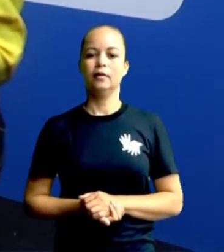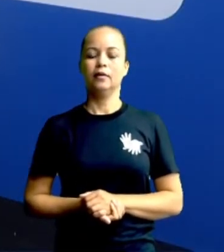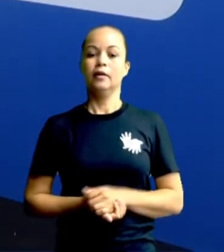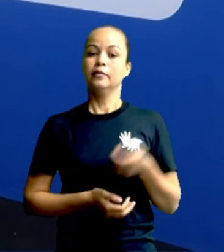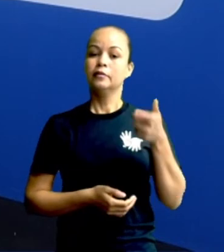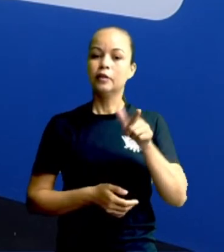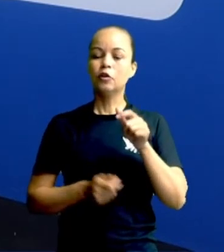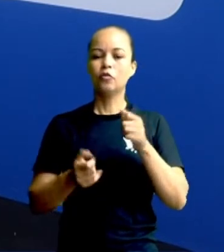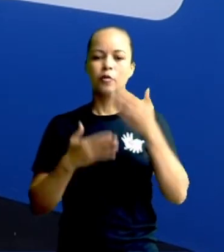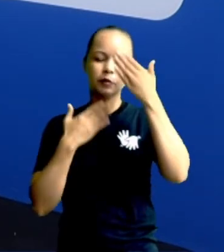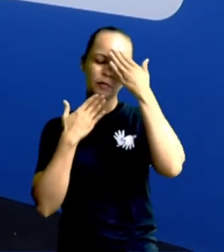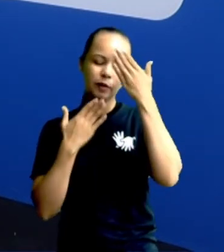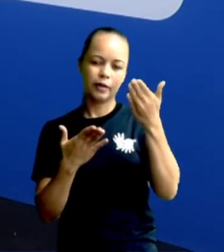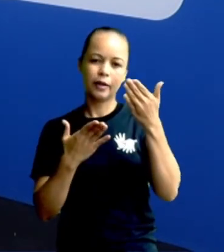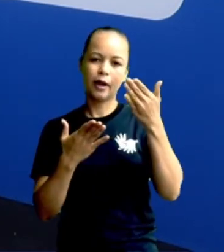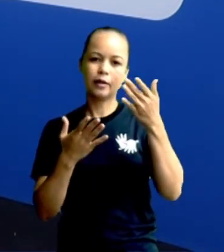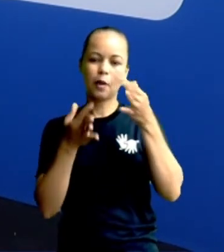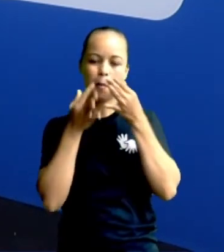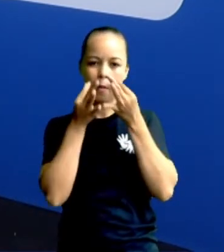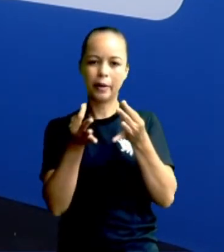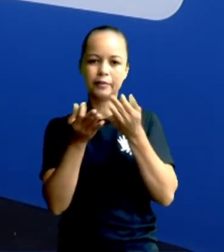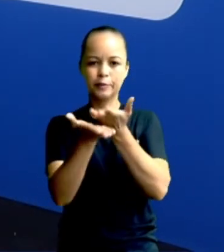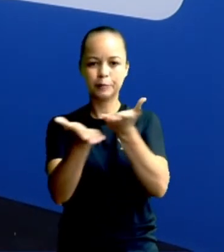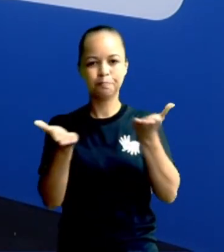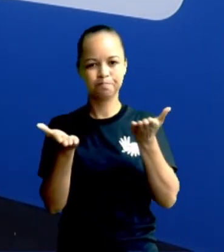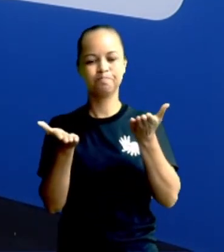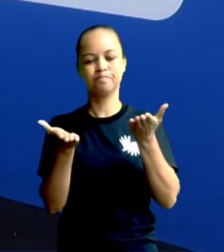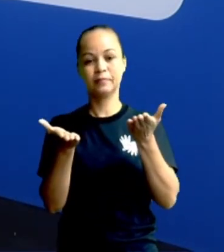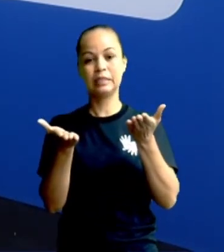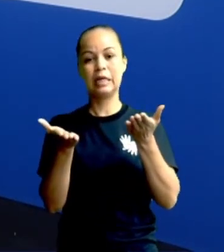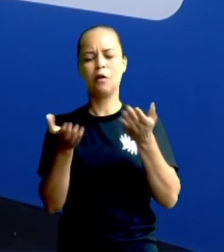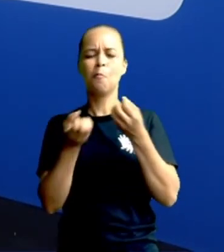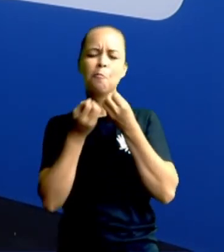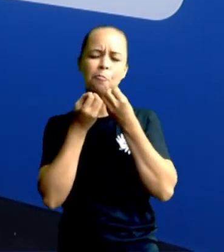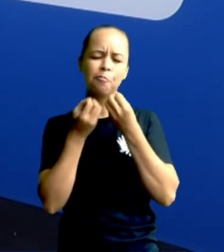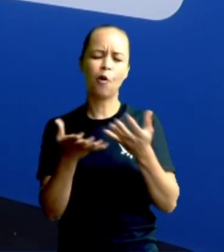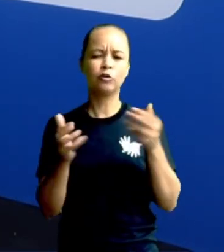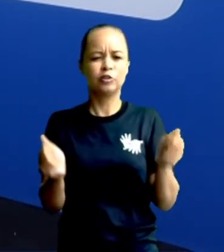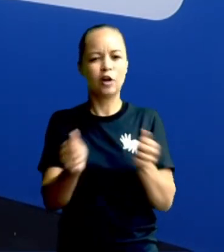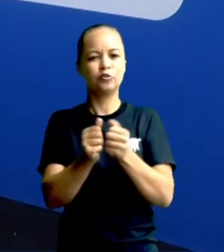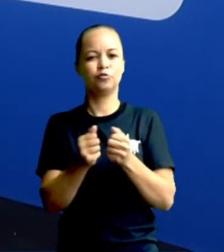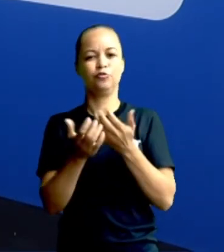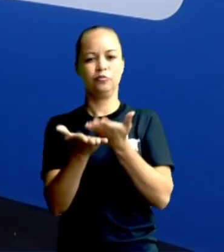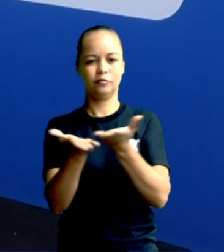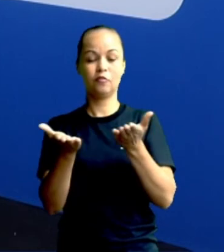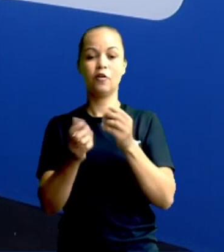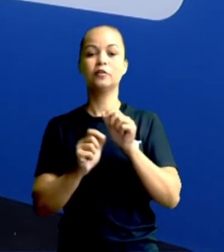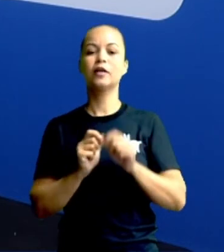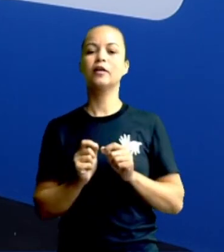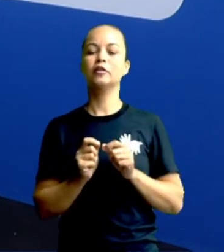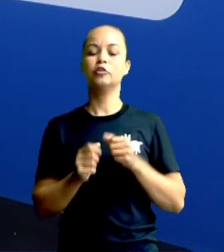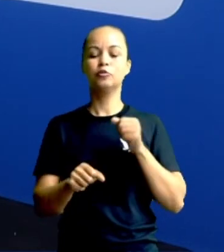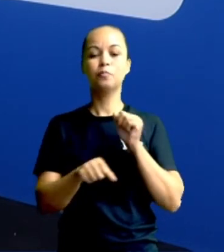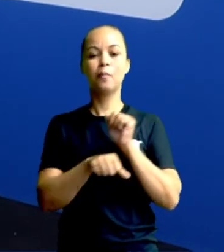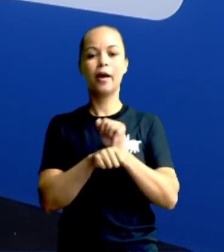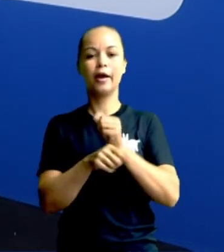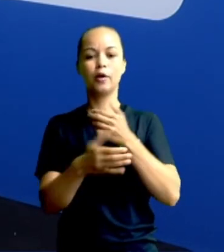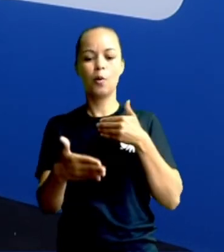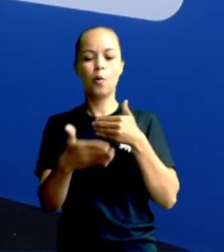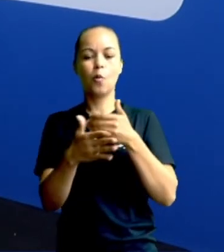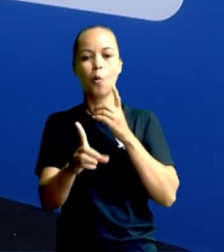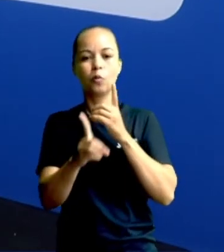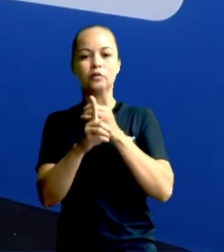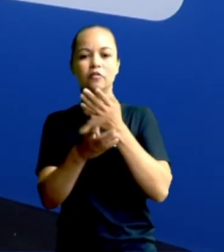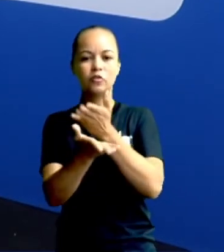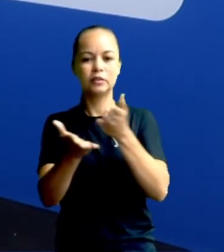minha gente, muito obrigada pela presença de todos. Foi muito bom estar com vocês. Espero encontrar vocês nas próximas